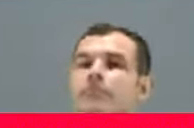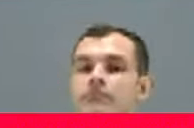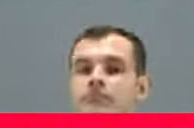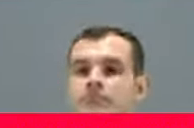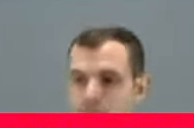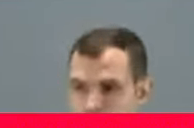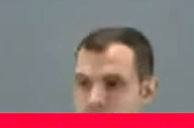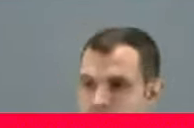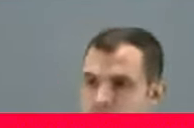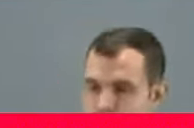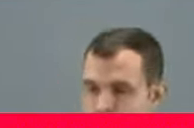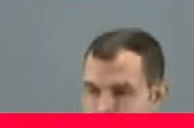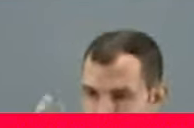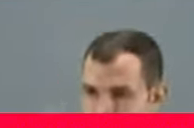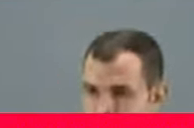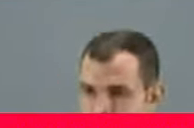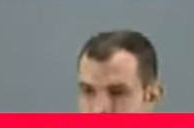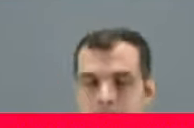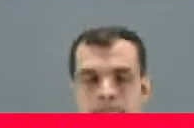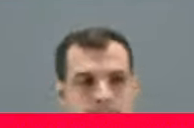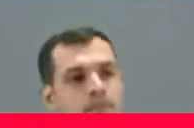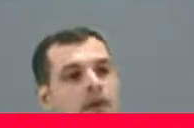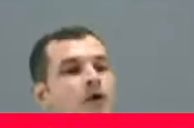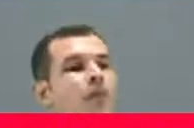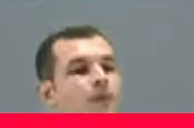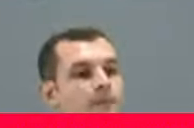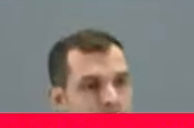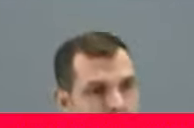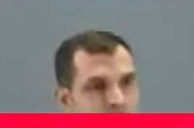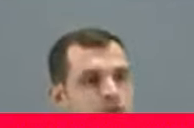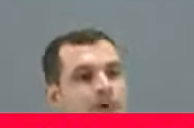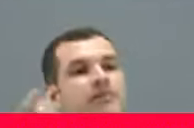Lula tem que vir a público dizer que fez aquela promessa durante a